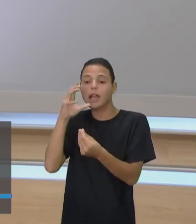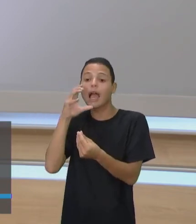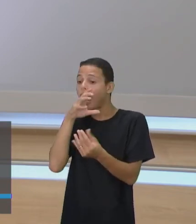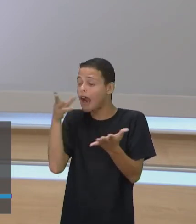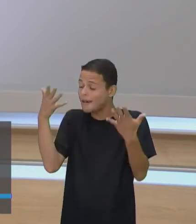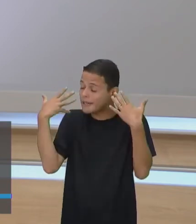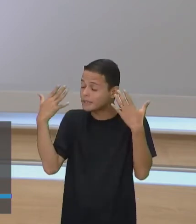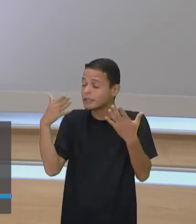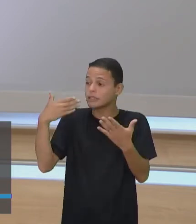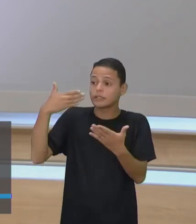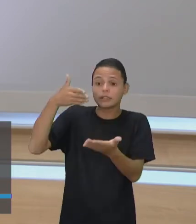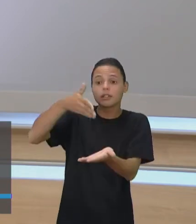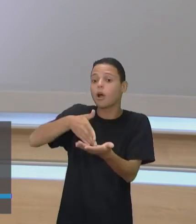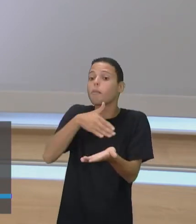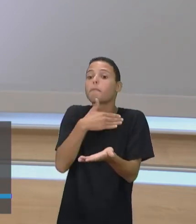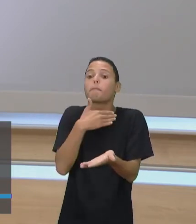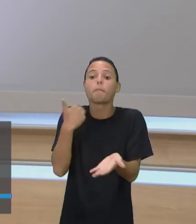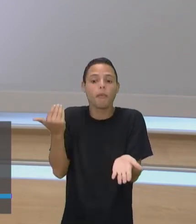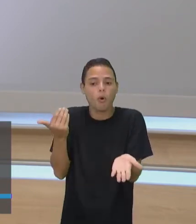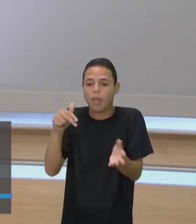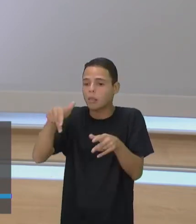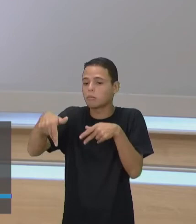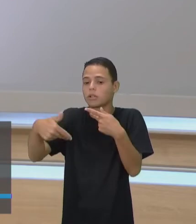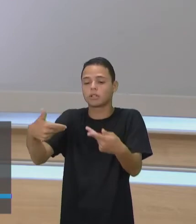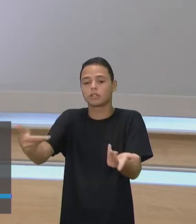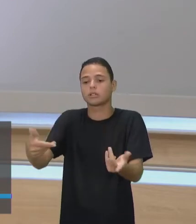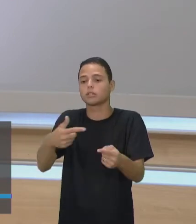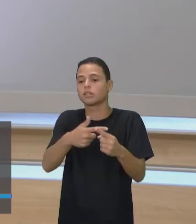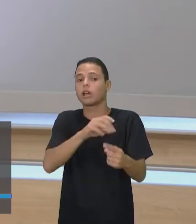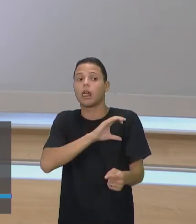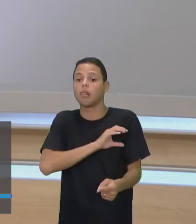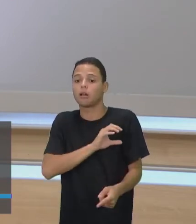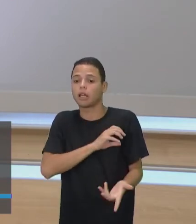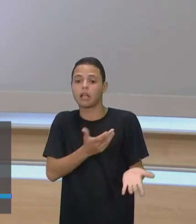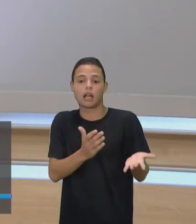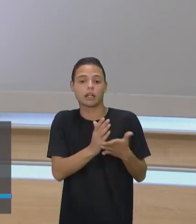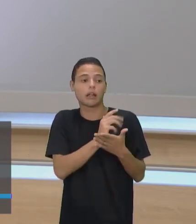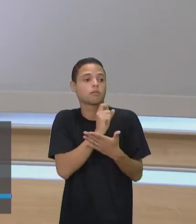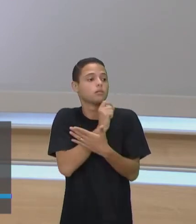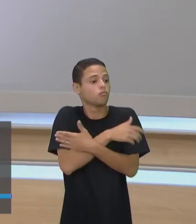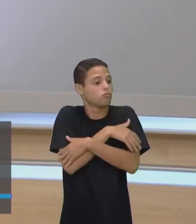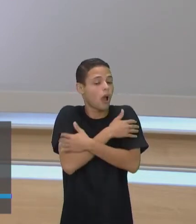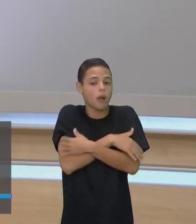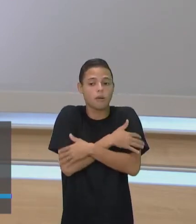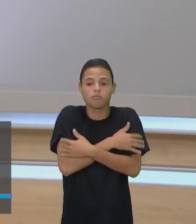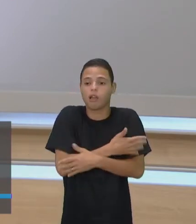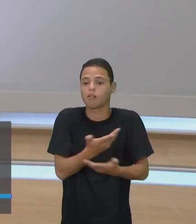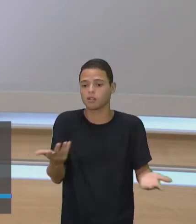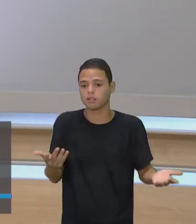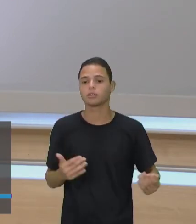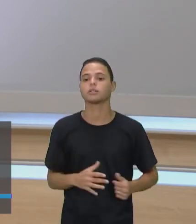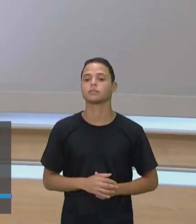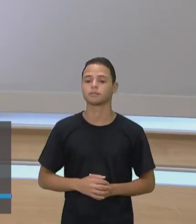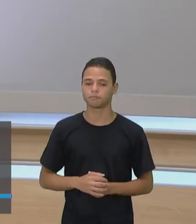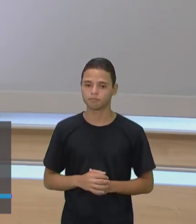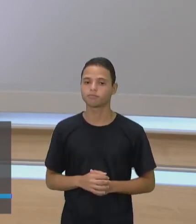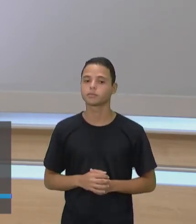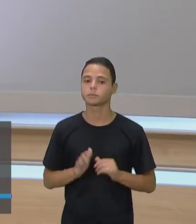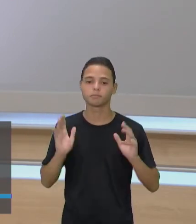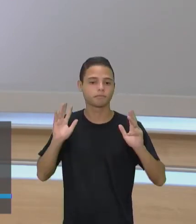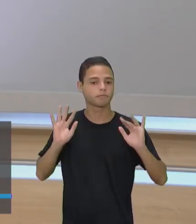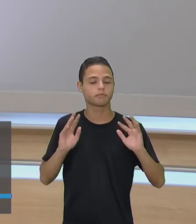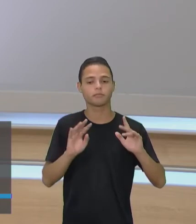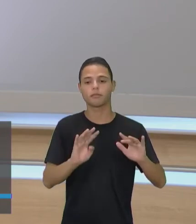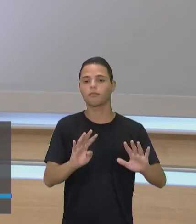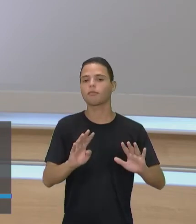porque elas não estavam preparadas para isso. No Canadá, geadas cada vez mais absurdas, né? Então, o que acontece?